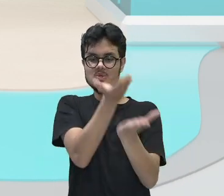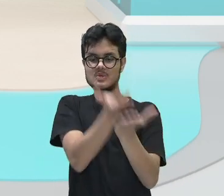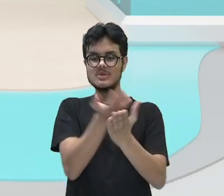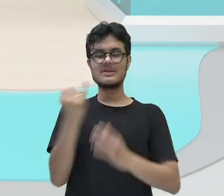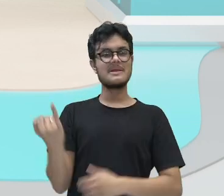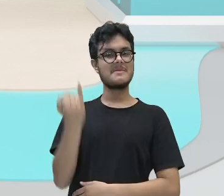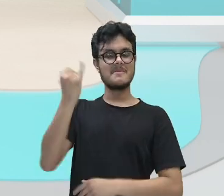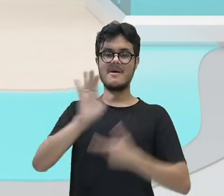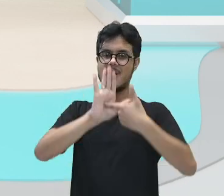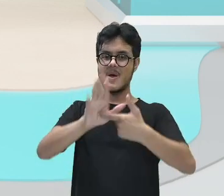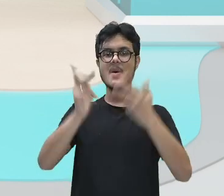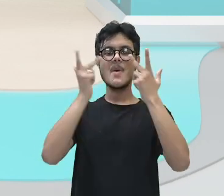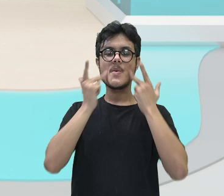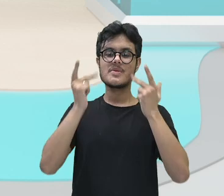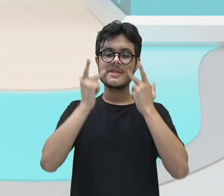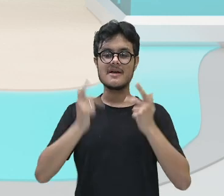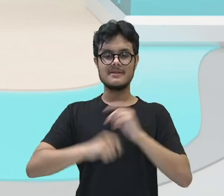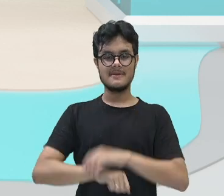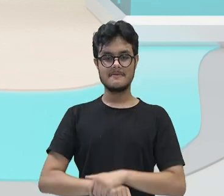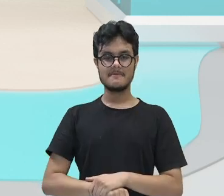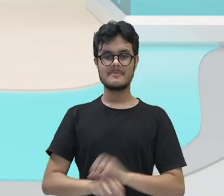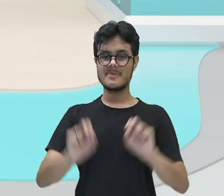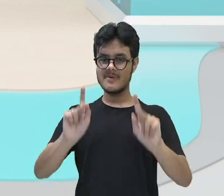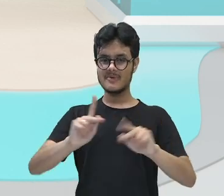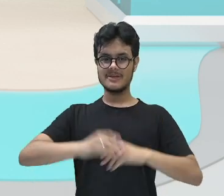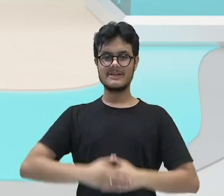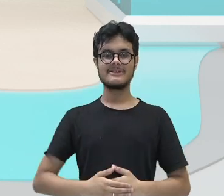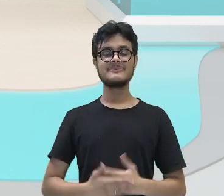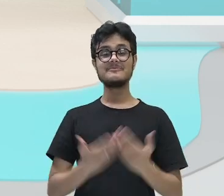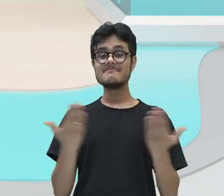uma apresentação teatral,